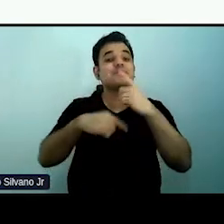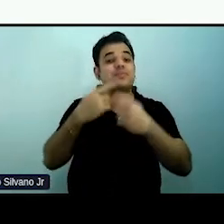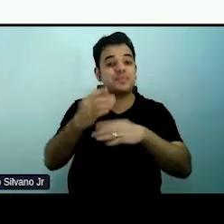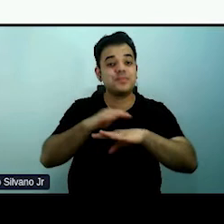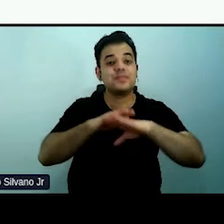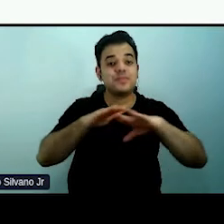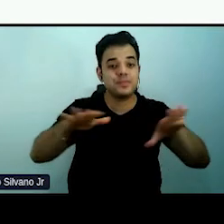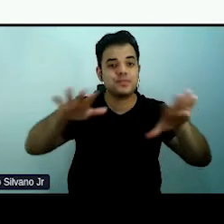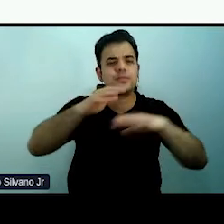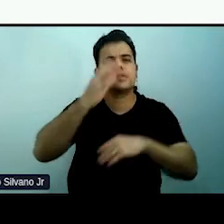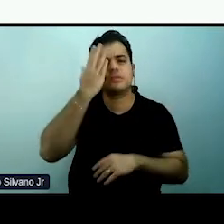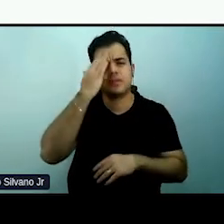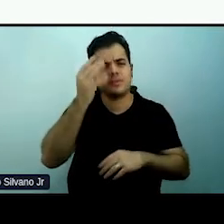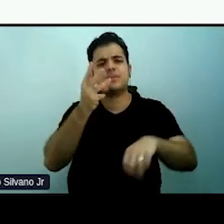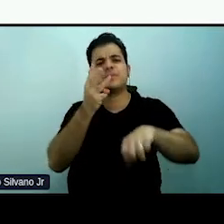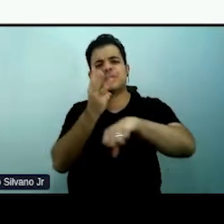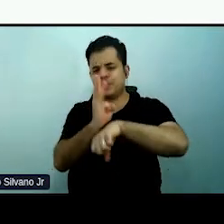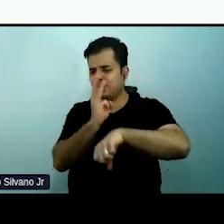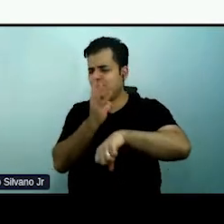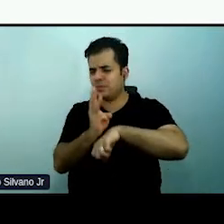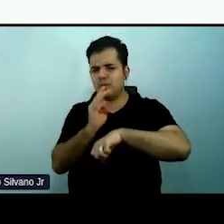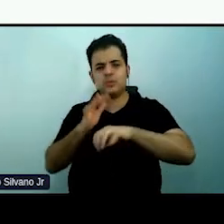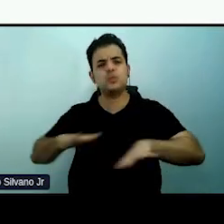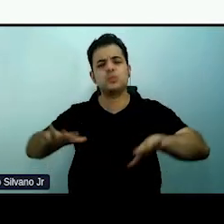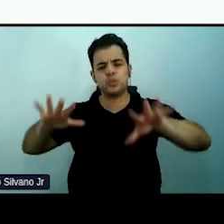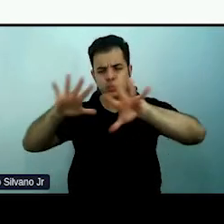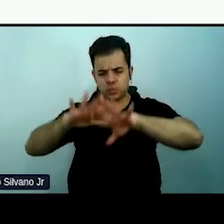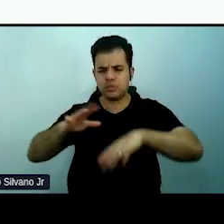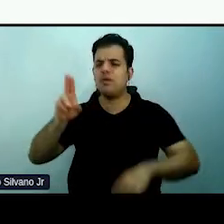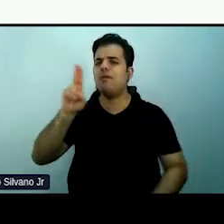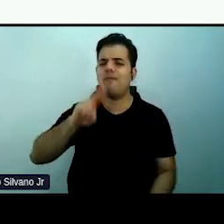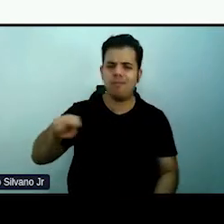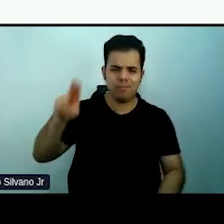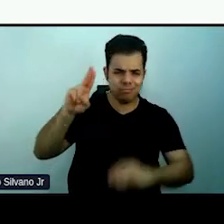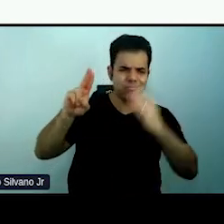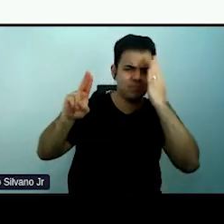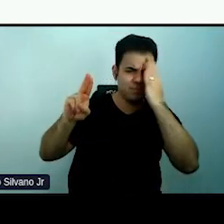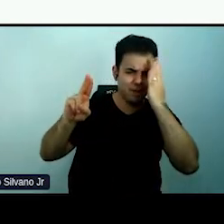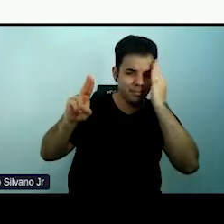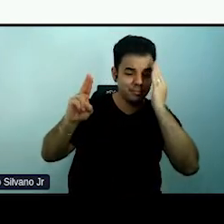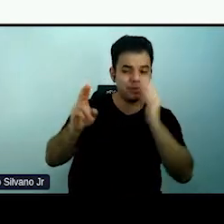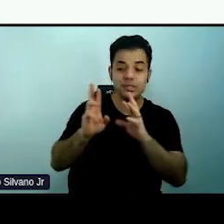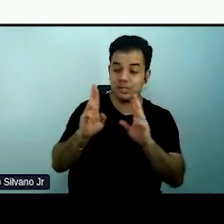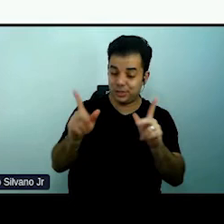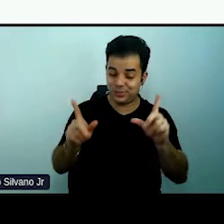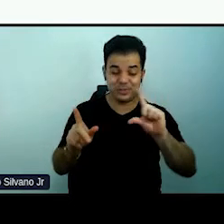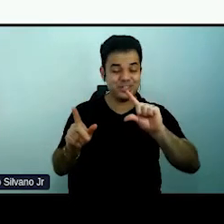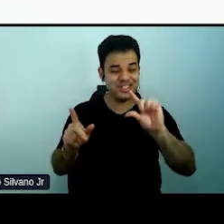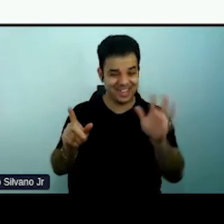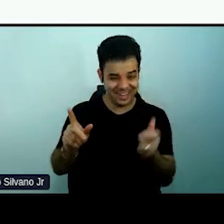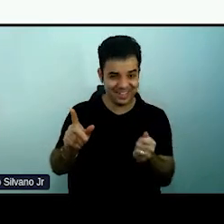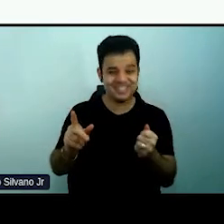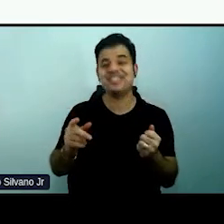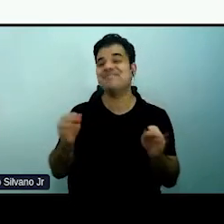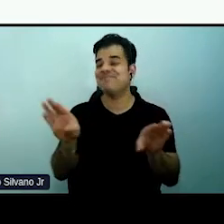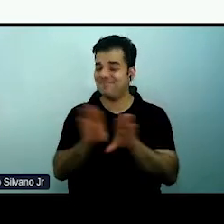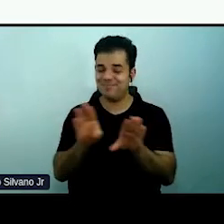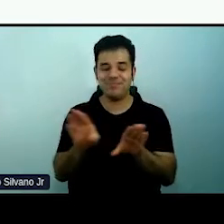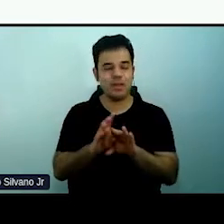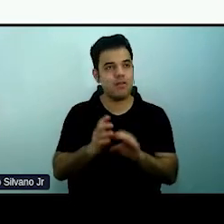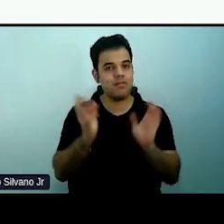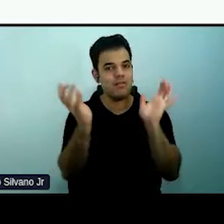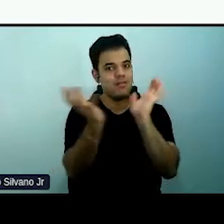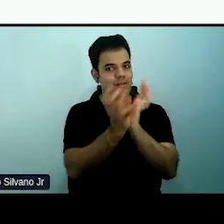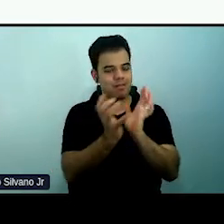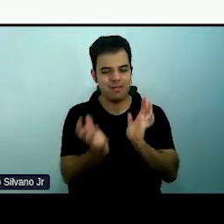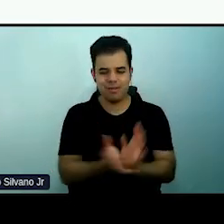gente sabe que o WhatsApp todo mundo utiliza, né? E aí, não é diferente na Serasa. A gente tem vários grupos ali, o